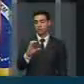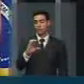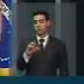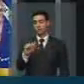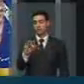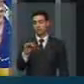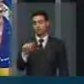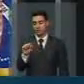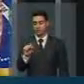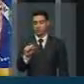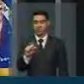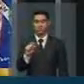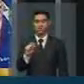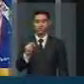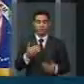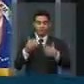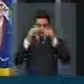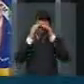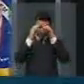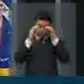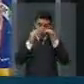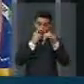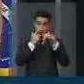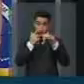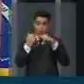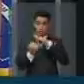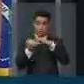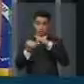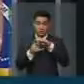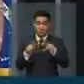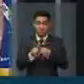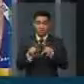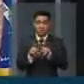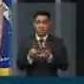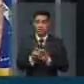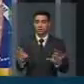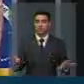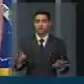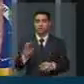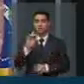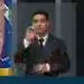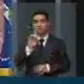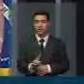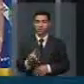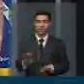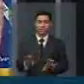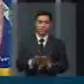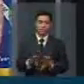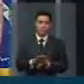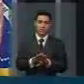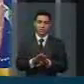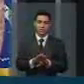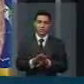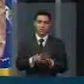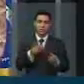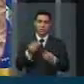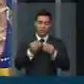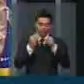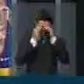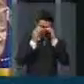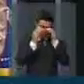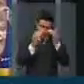O caminho do respeito às instituições, o caminho do Estado Democrático de Direito e, principalmente, o caminho do